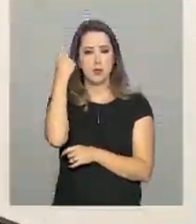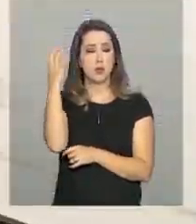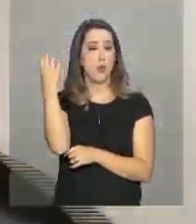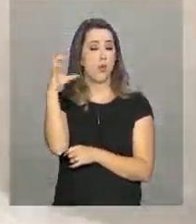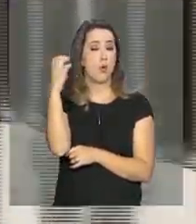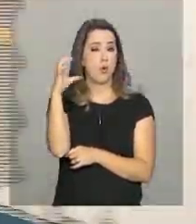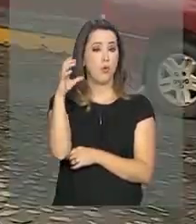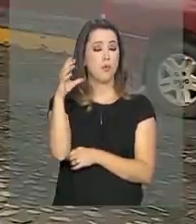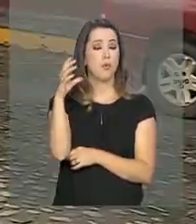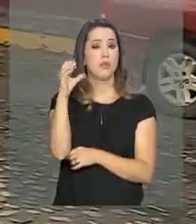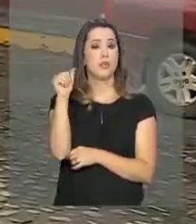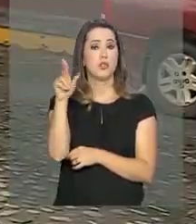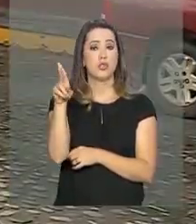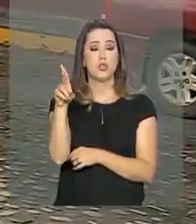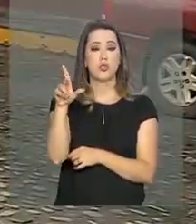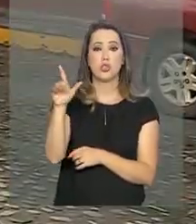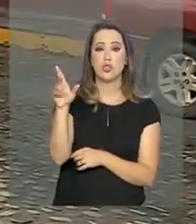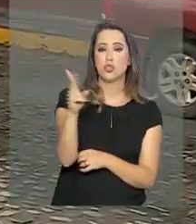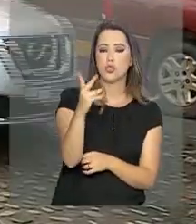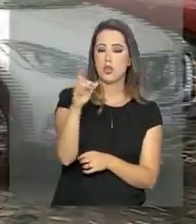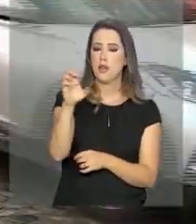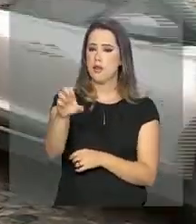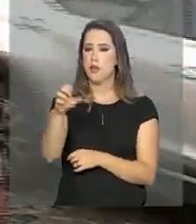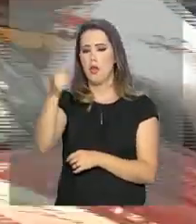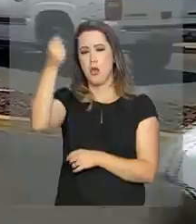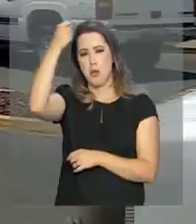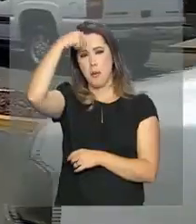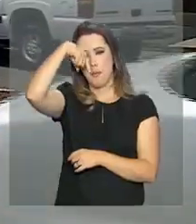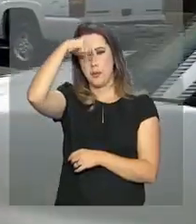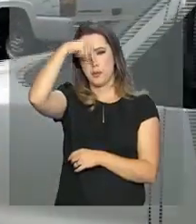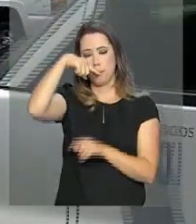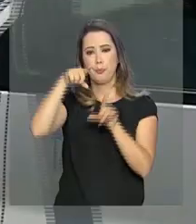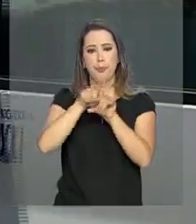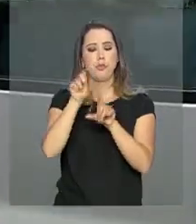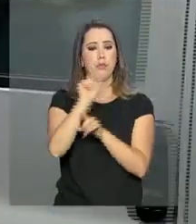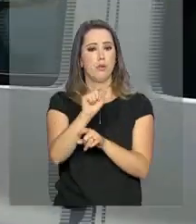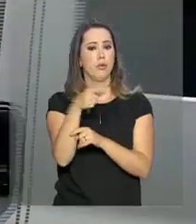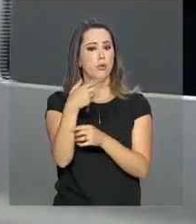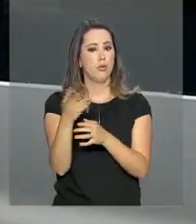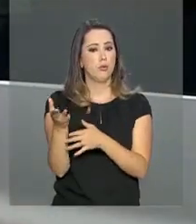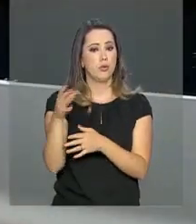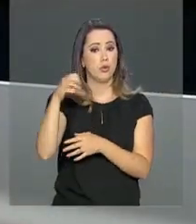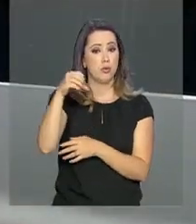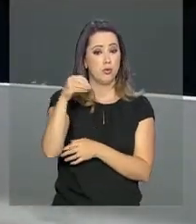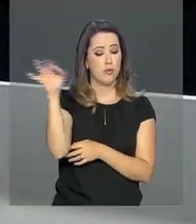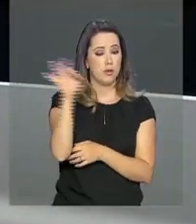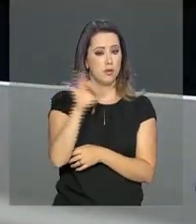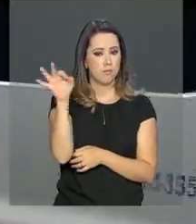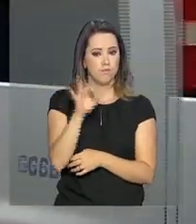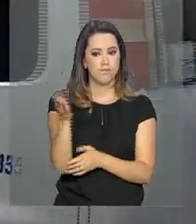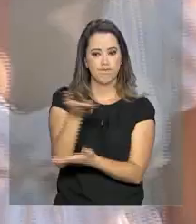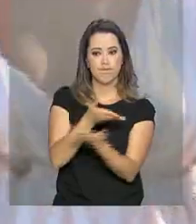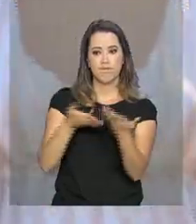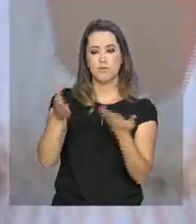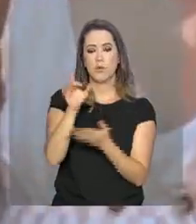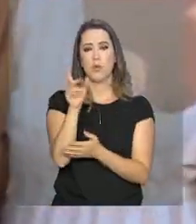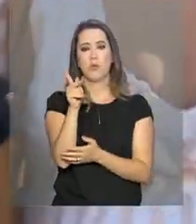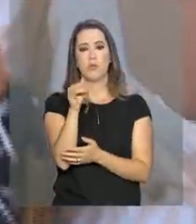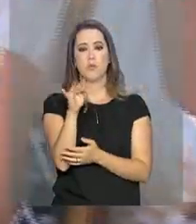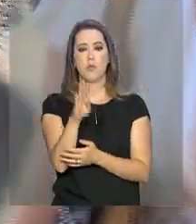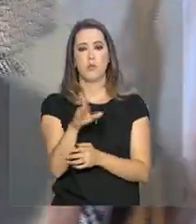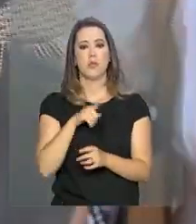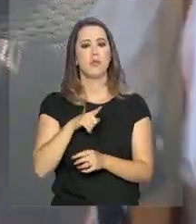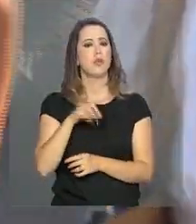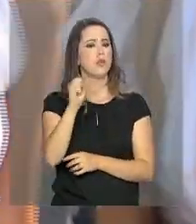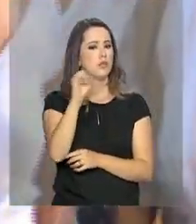esses países produzem mais de 90 por cento do produto interno bruto e dos fluxos de investimento na américa latina e no caribe neles vivem